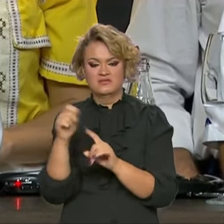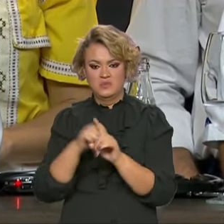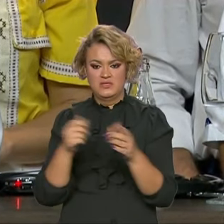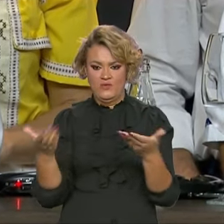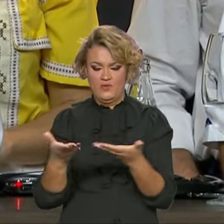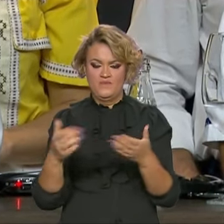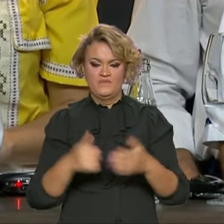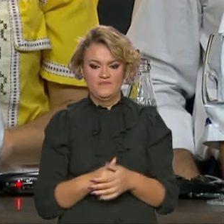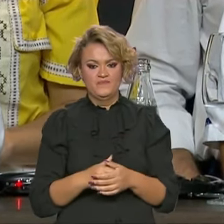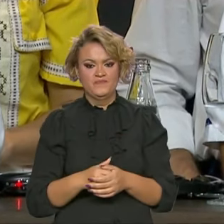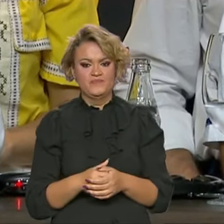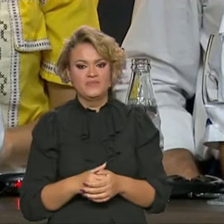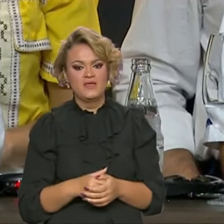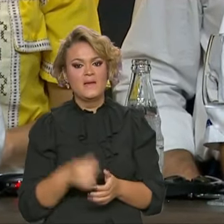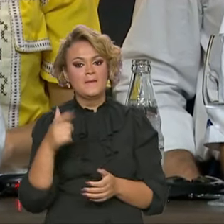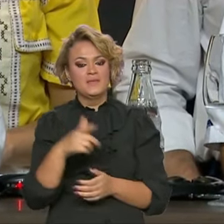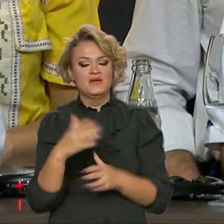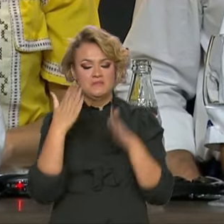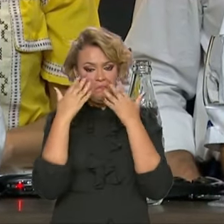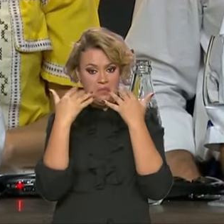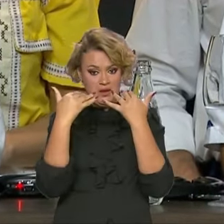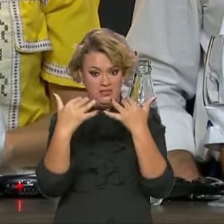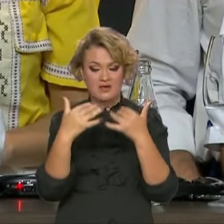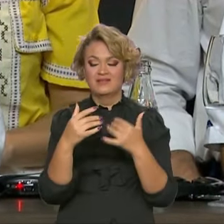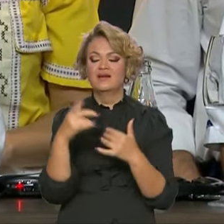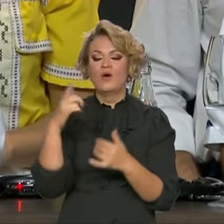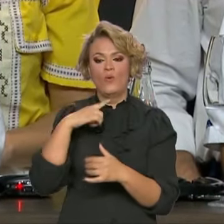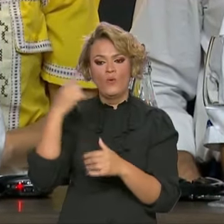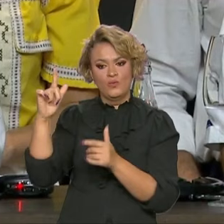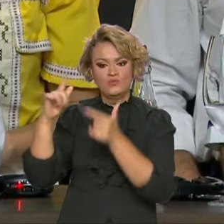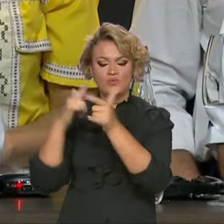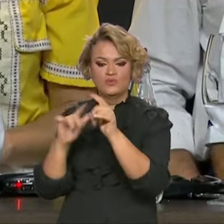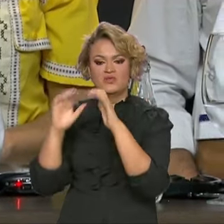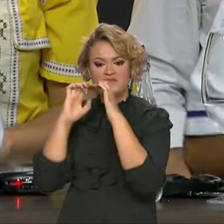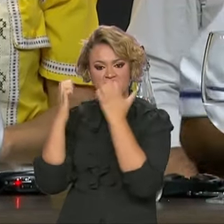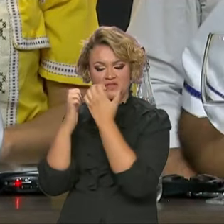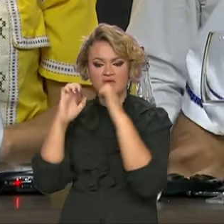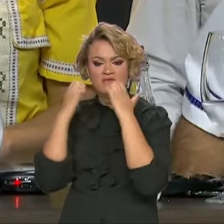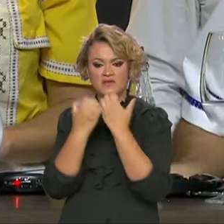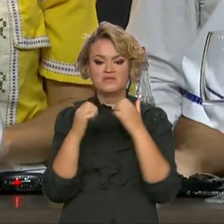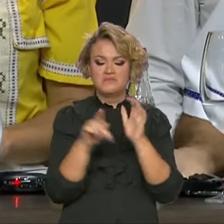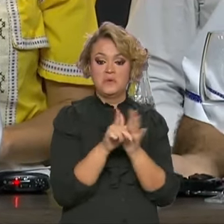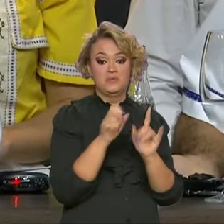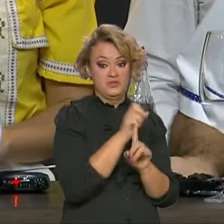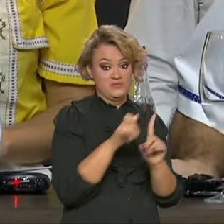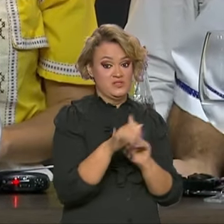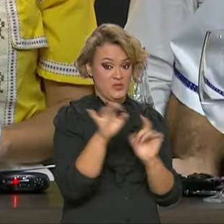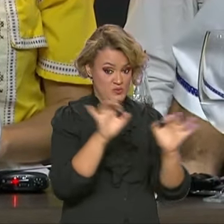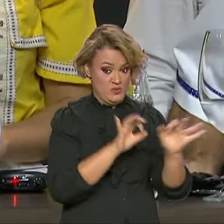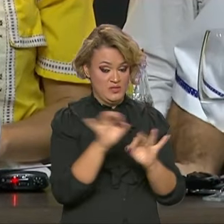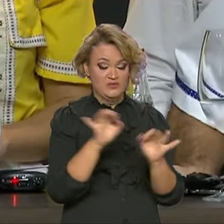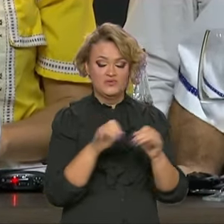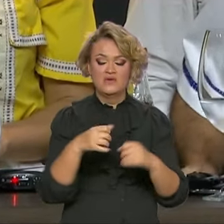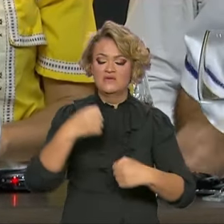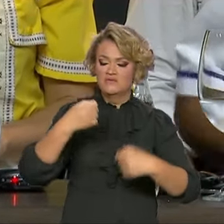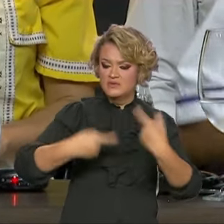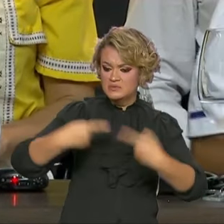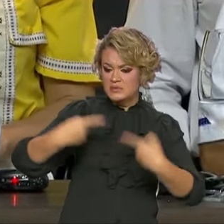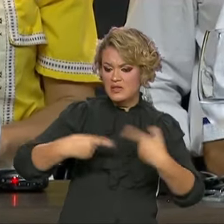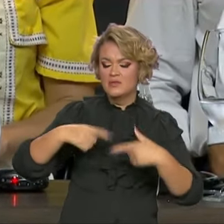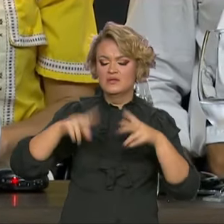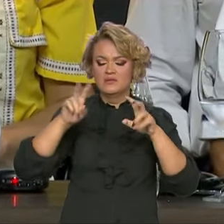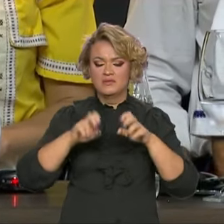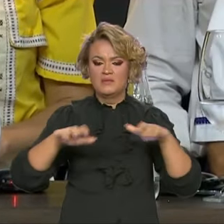mês. Além das plenárias, centenas de eventos organizados pela sociedade civil debateram a região